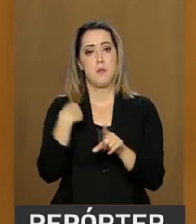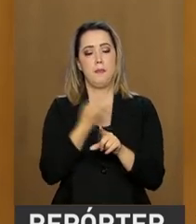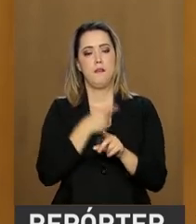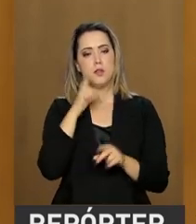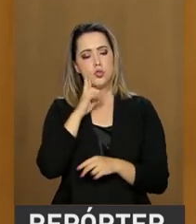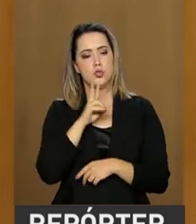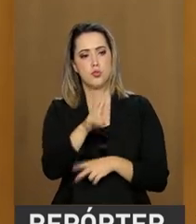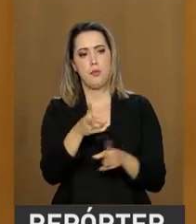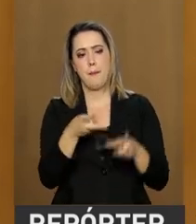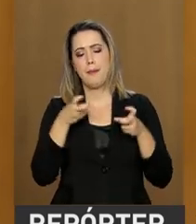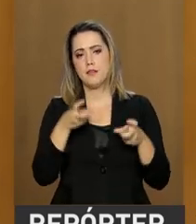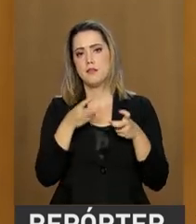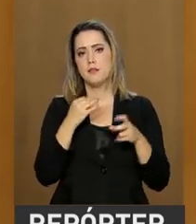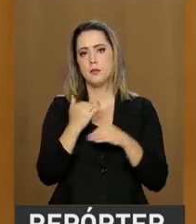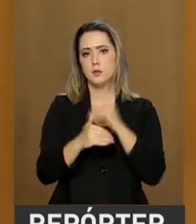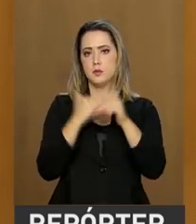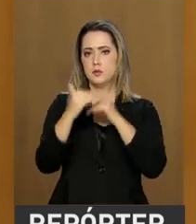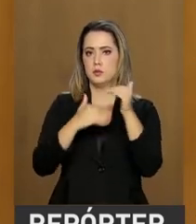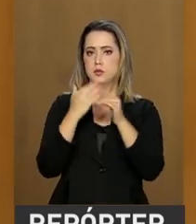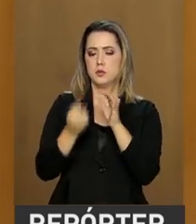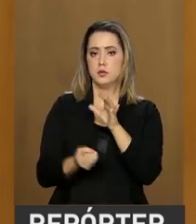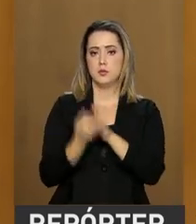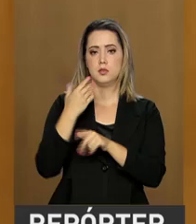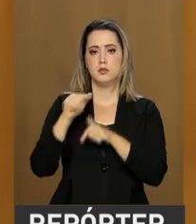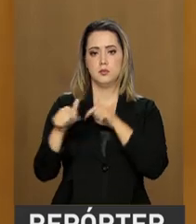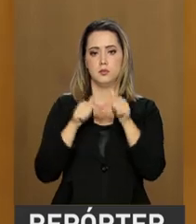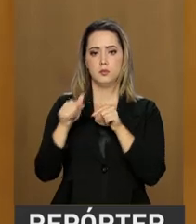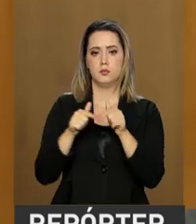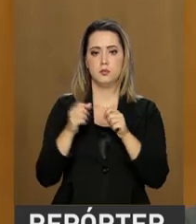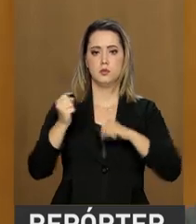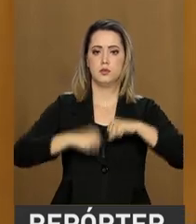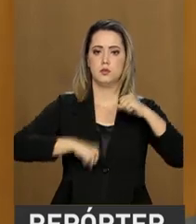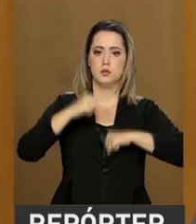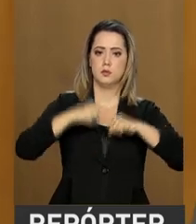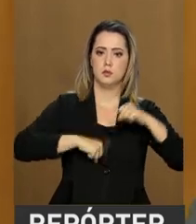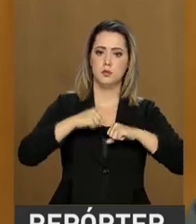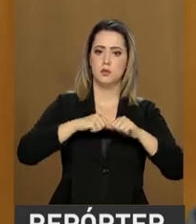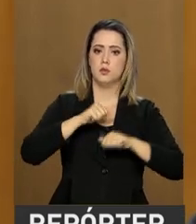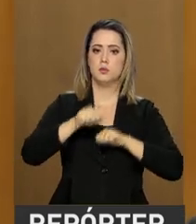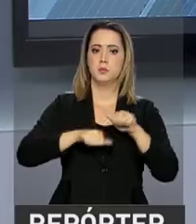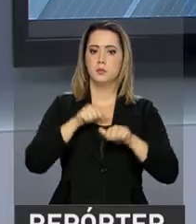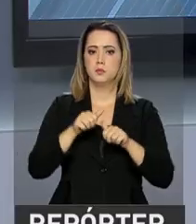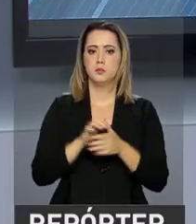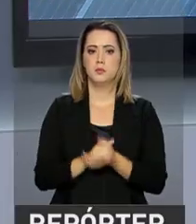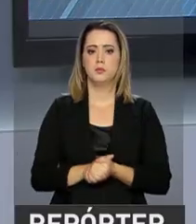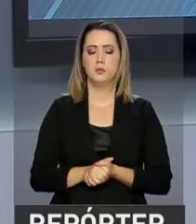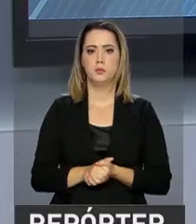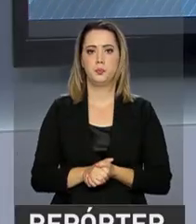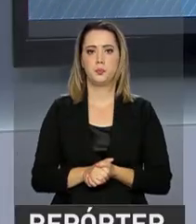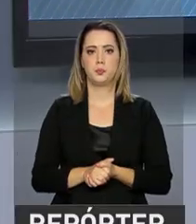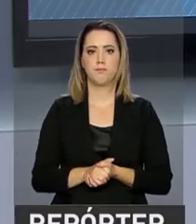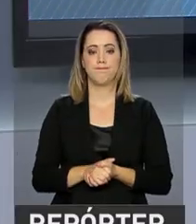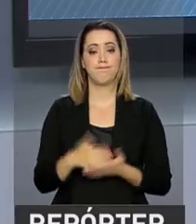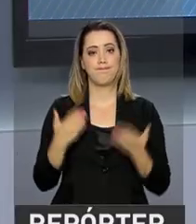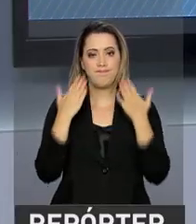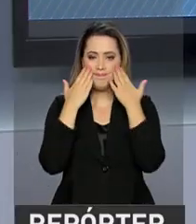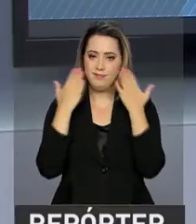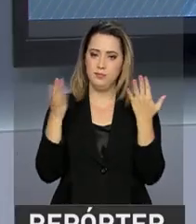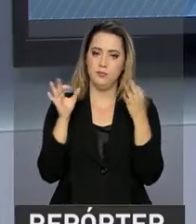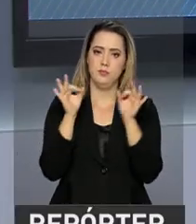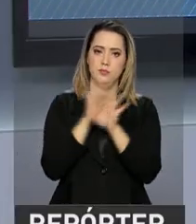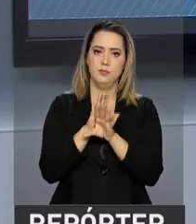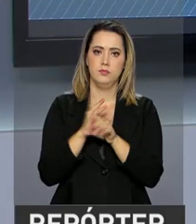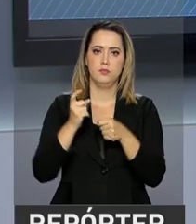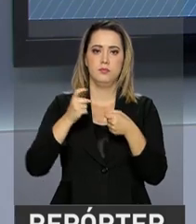traz aí no crescimento do emprego principalmente na indústria da da transformação o repórter NBR